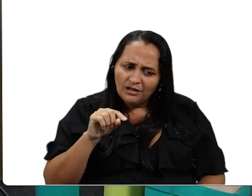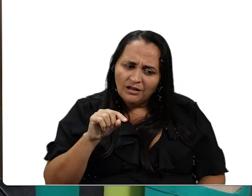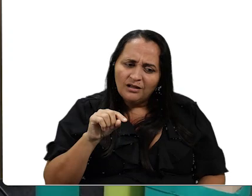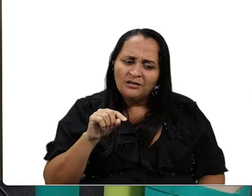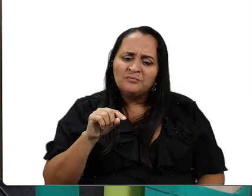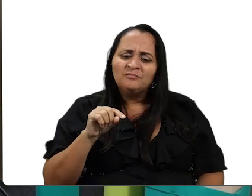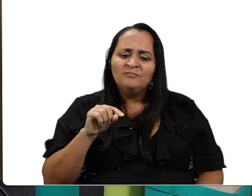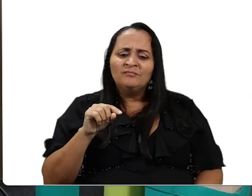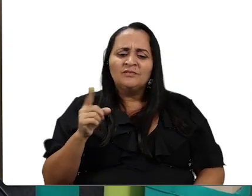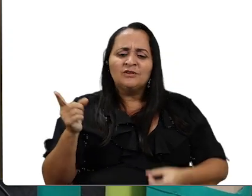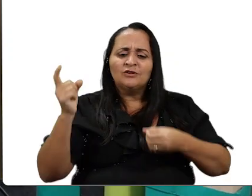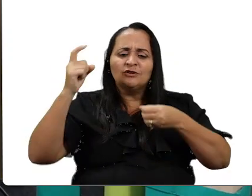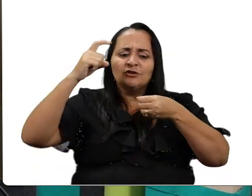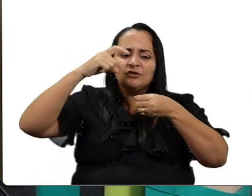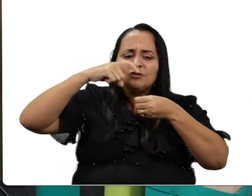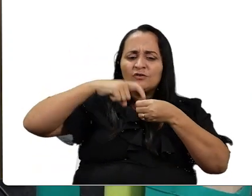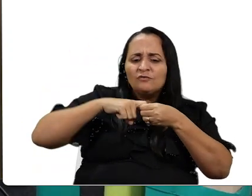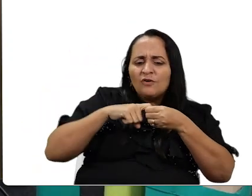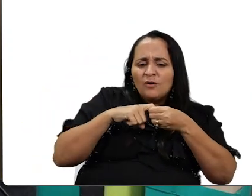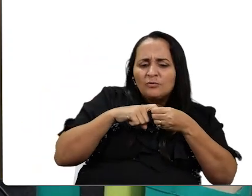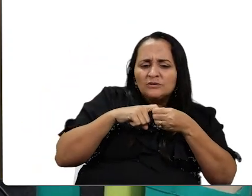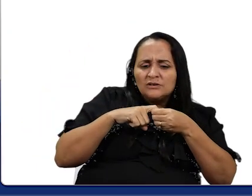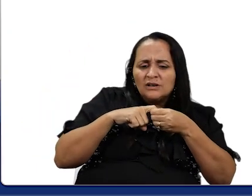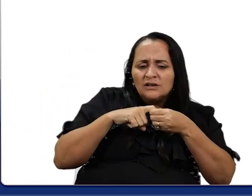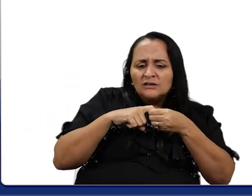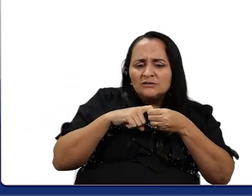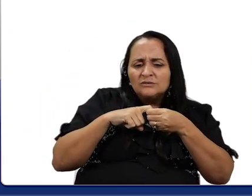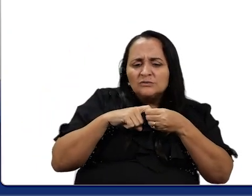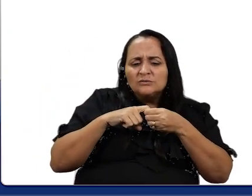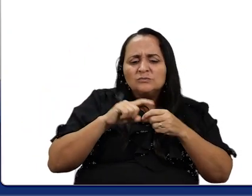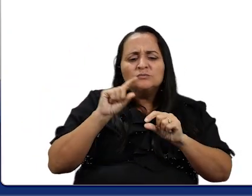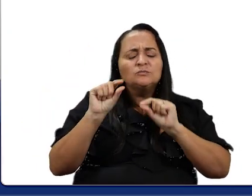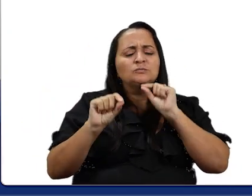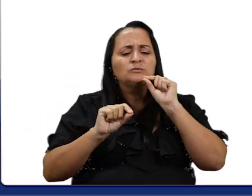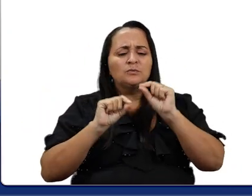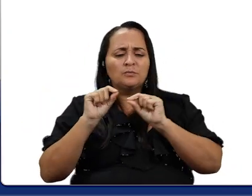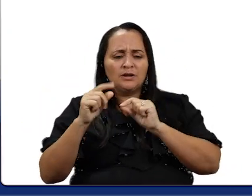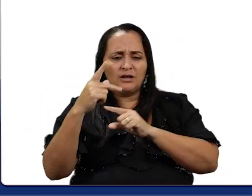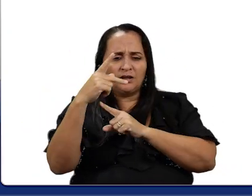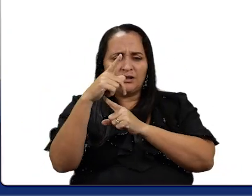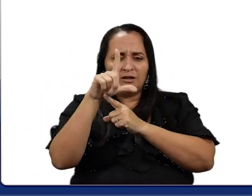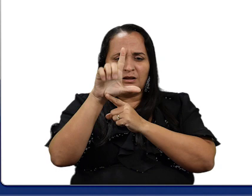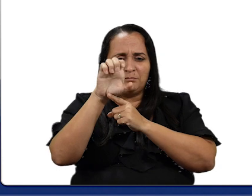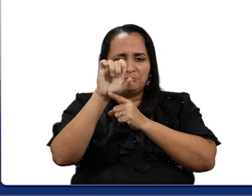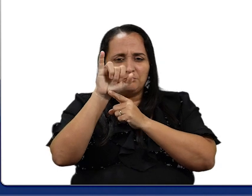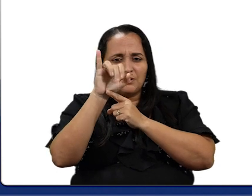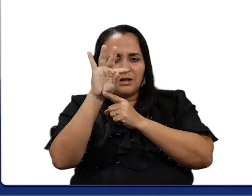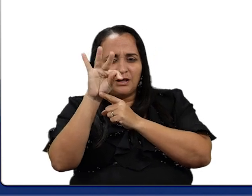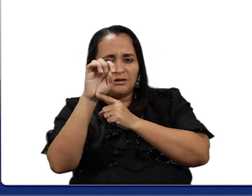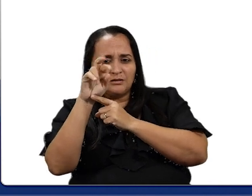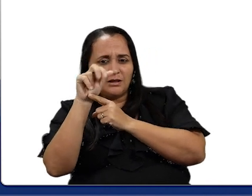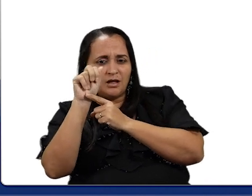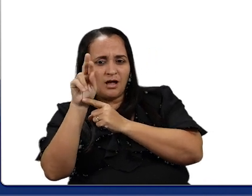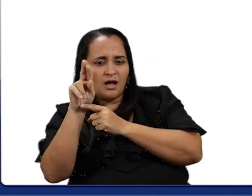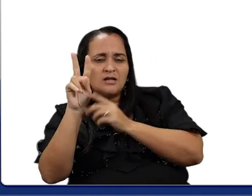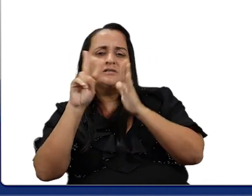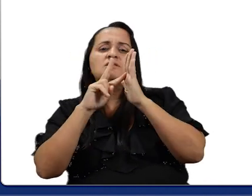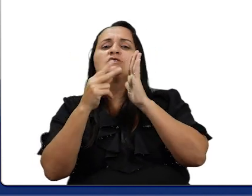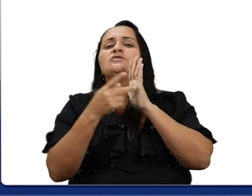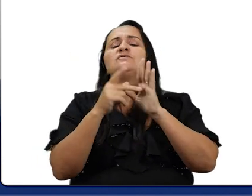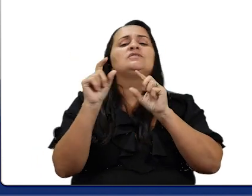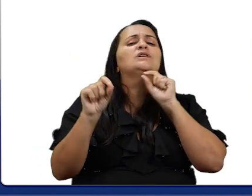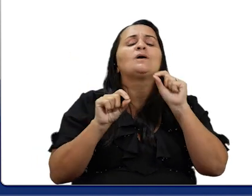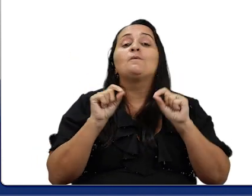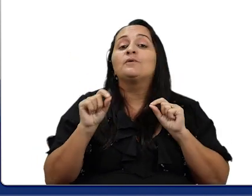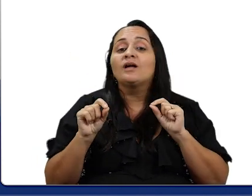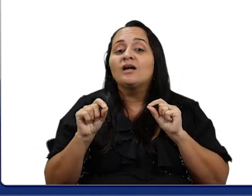Então, voltando para a nossa questão, pleitear significa o quê?